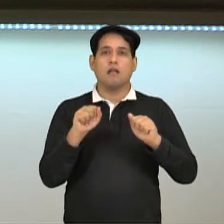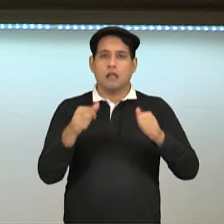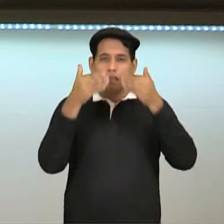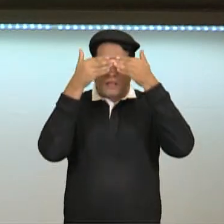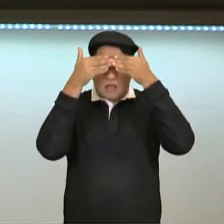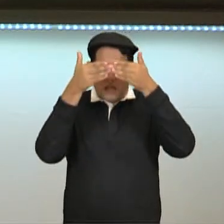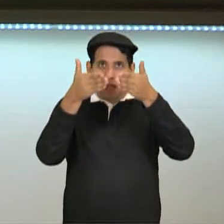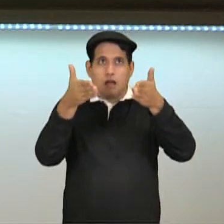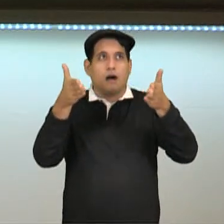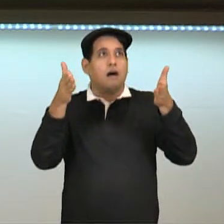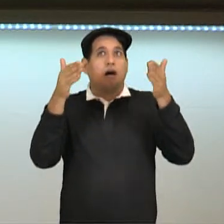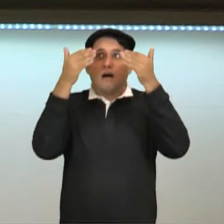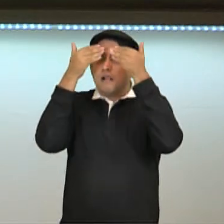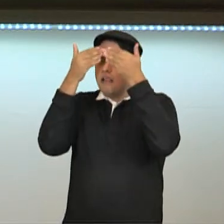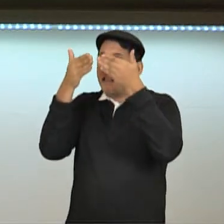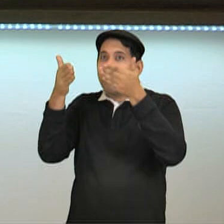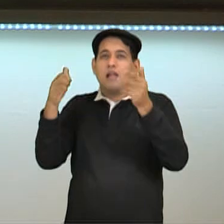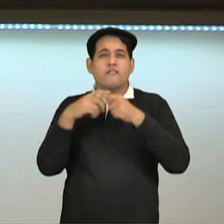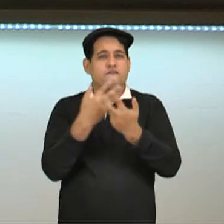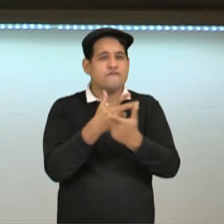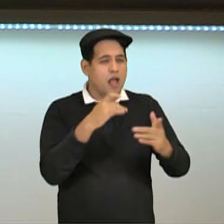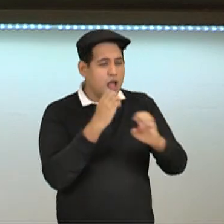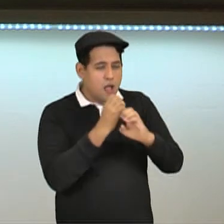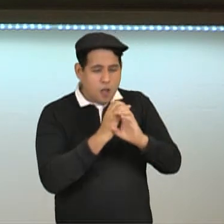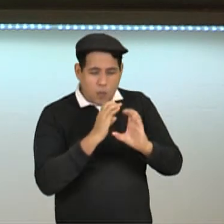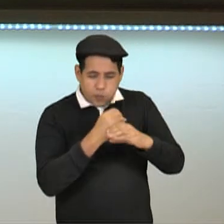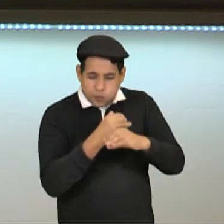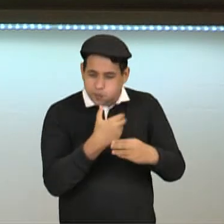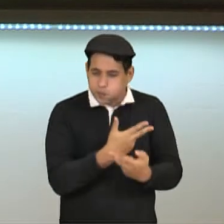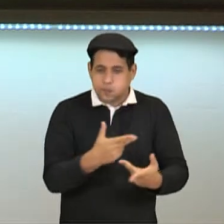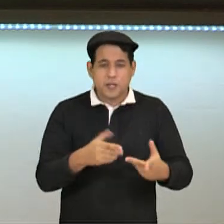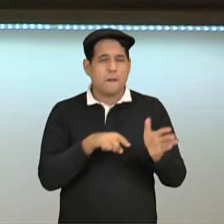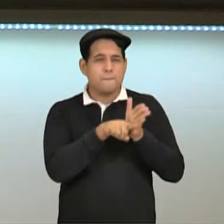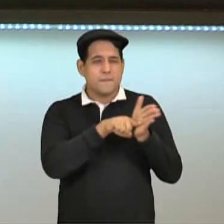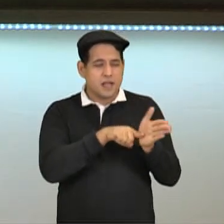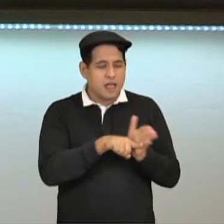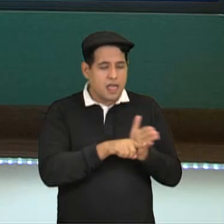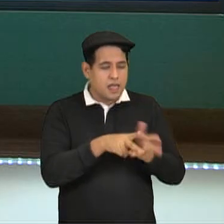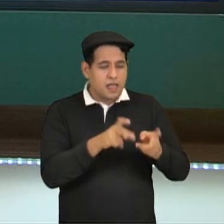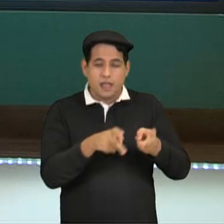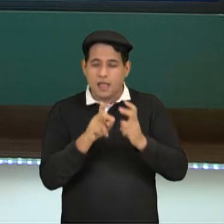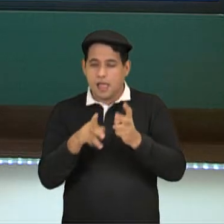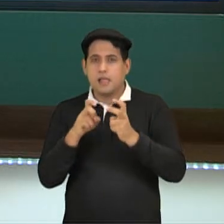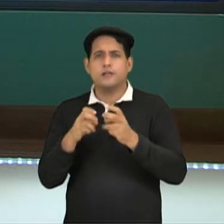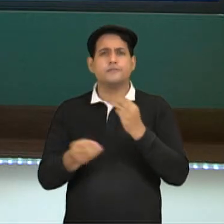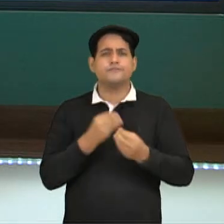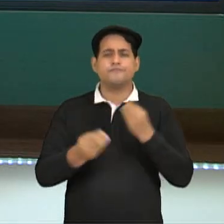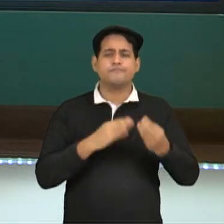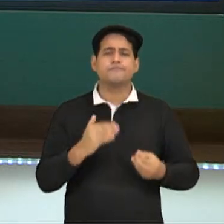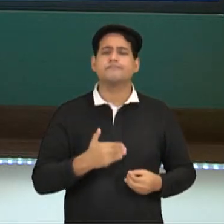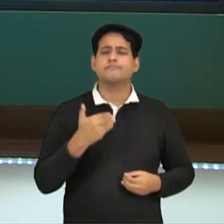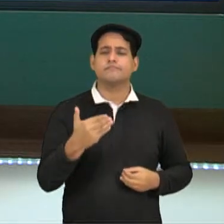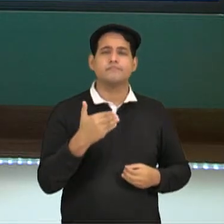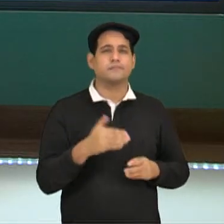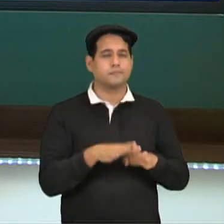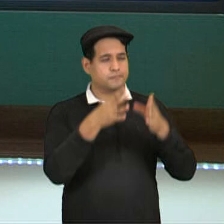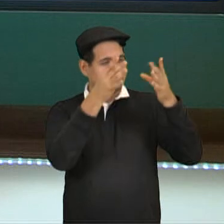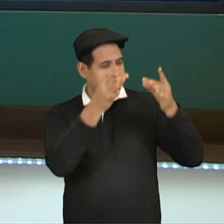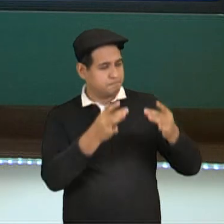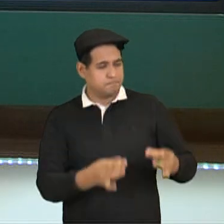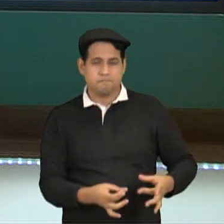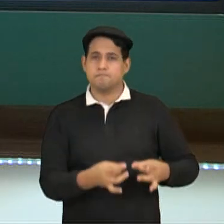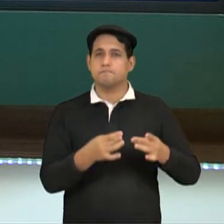para vários outros laboratórios e projetos de pesquisa com base, então, em sequências gênicas